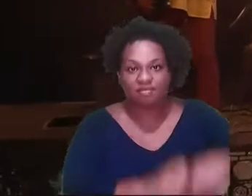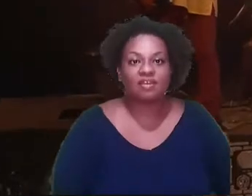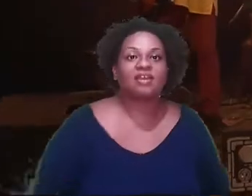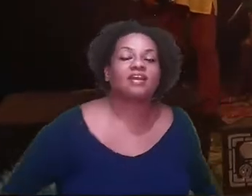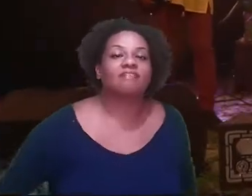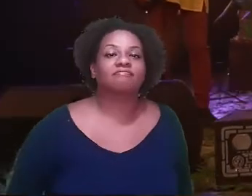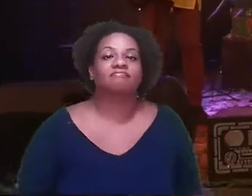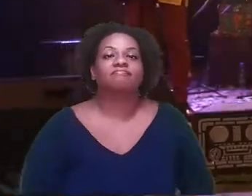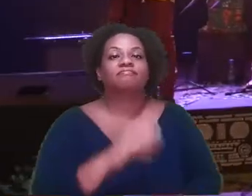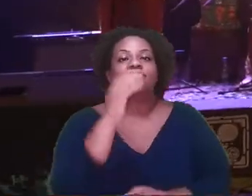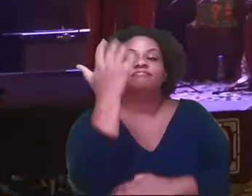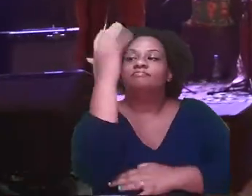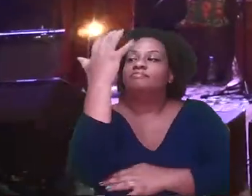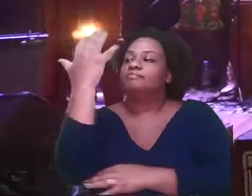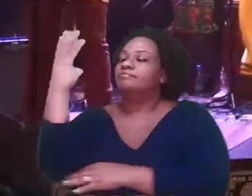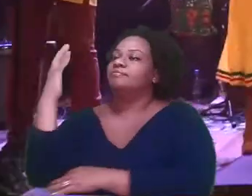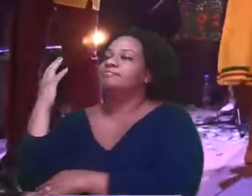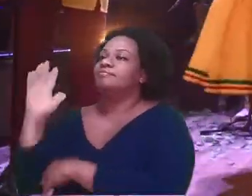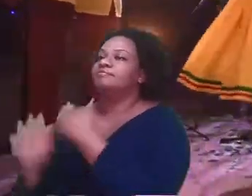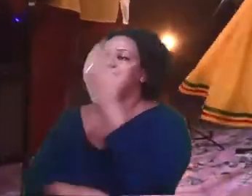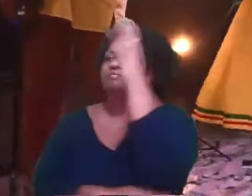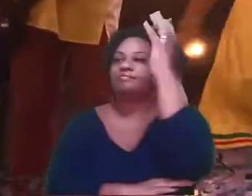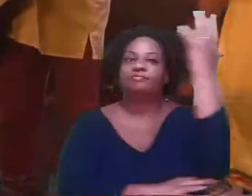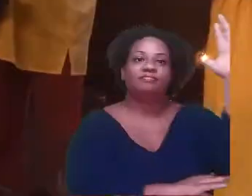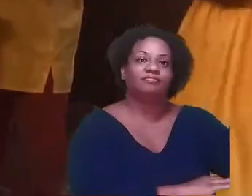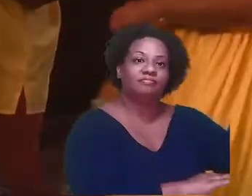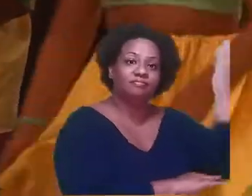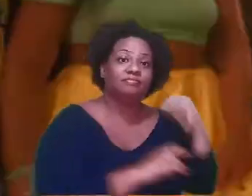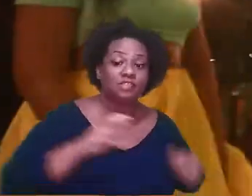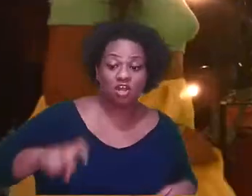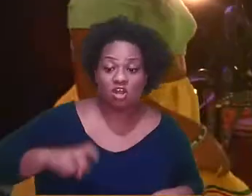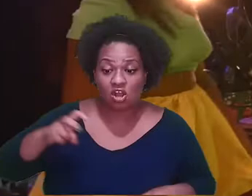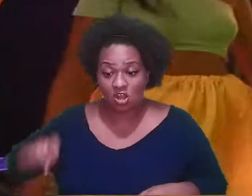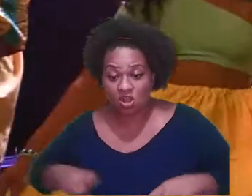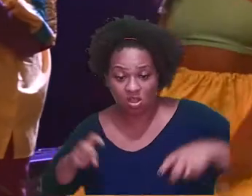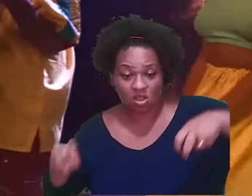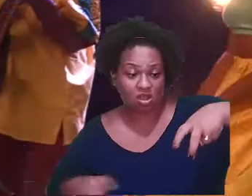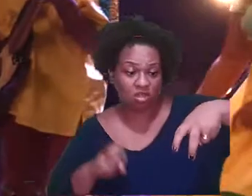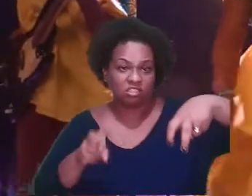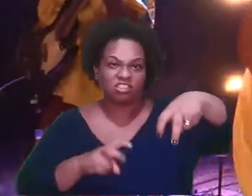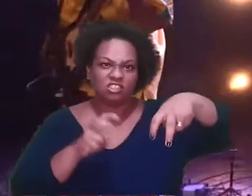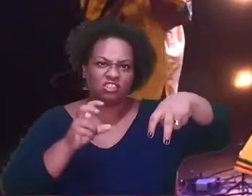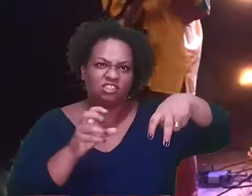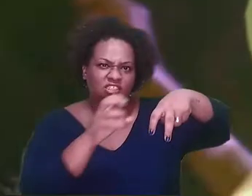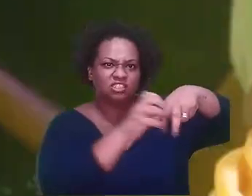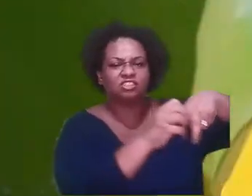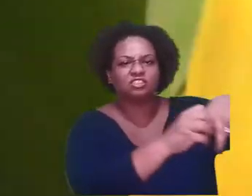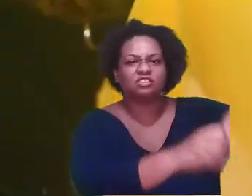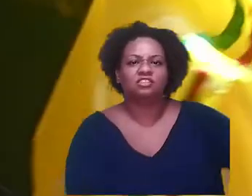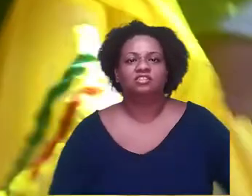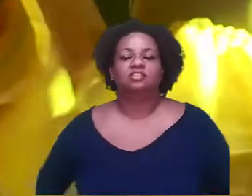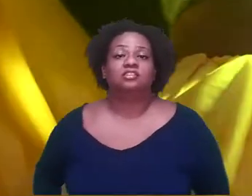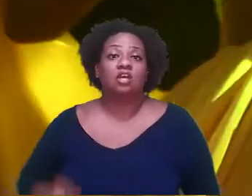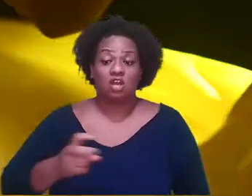Eu fui pra mata, fui buscar meu imbé. A danada da cobra foi morder o meu pé. E